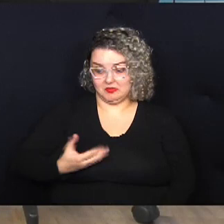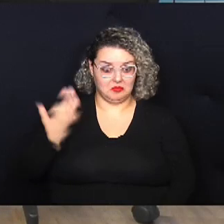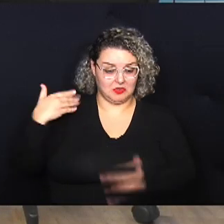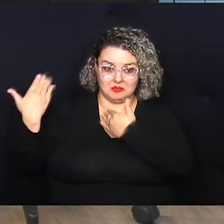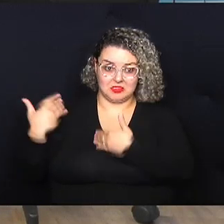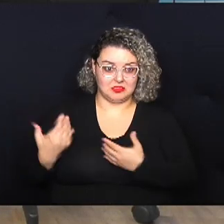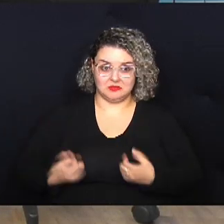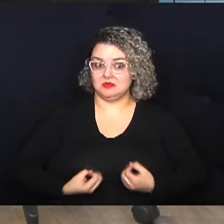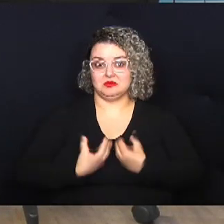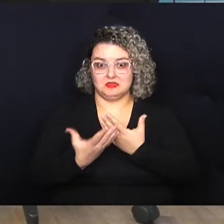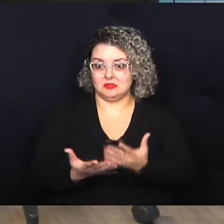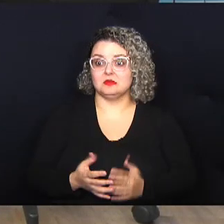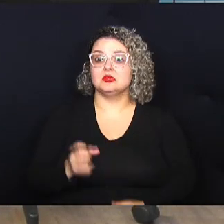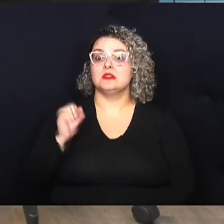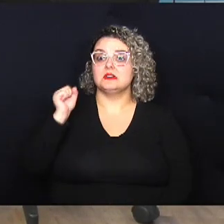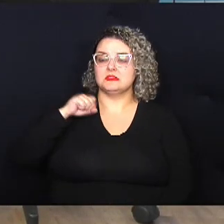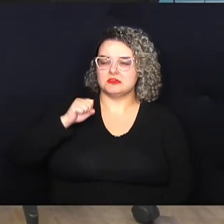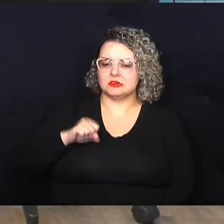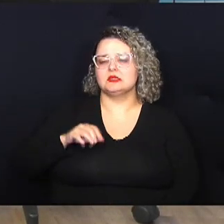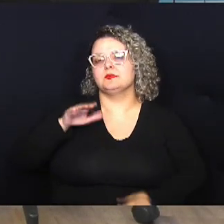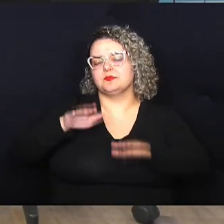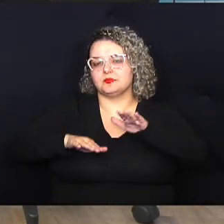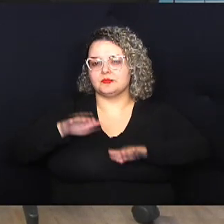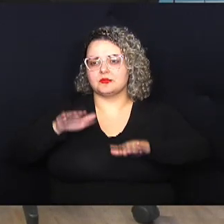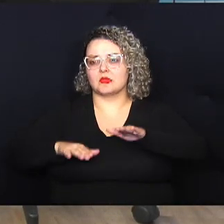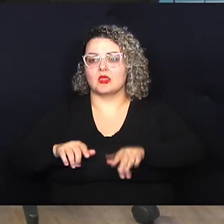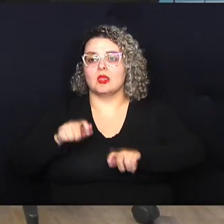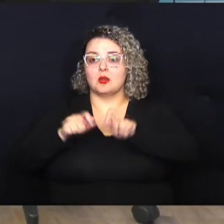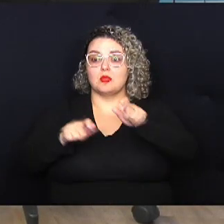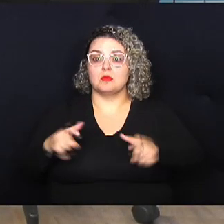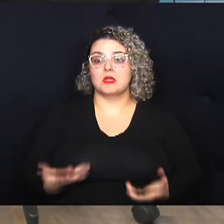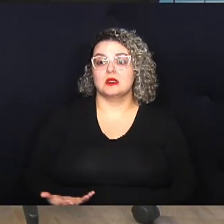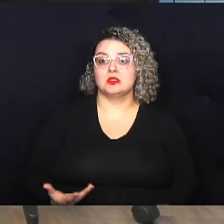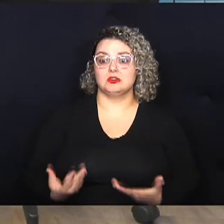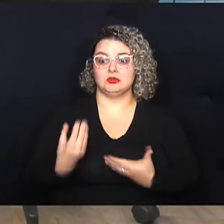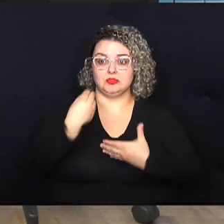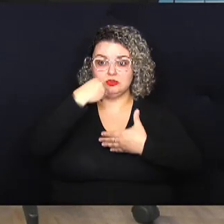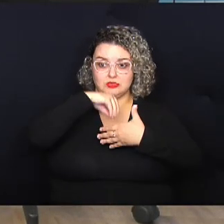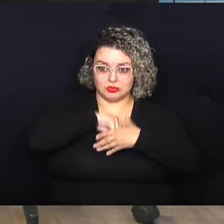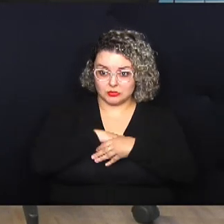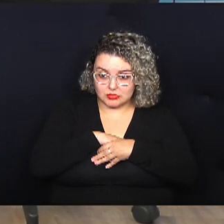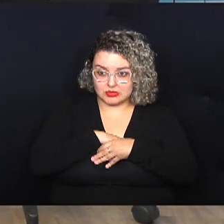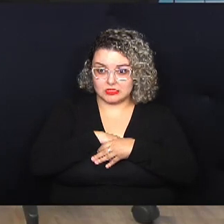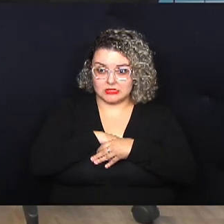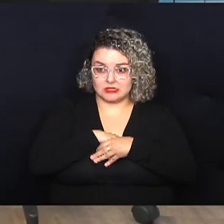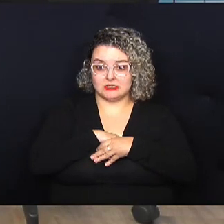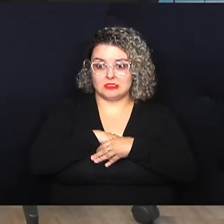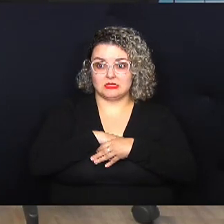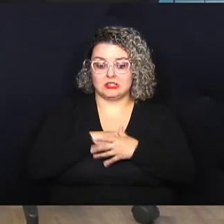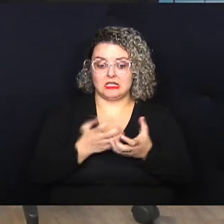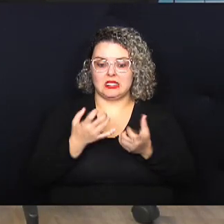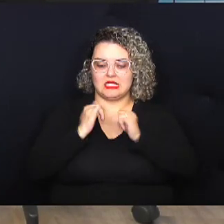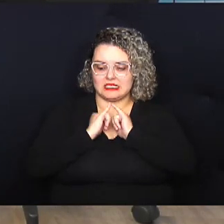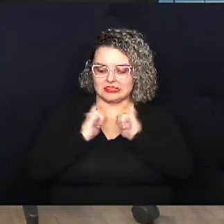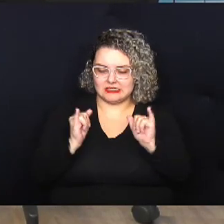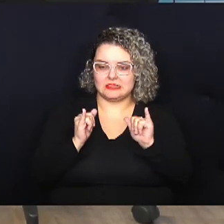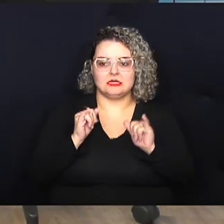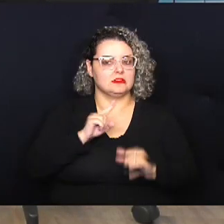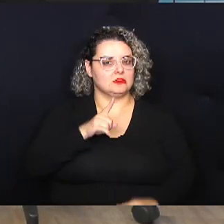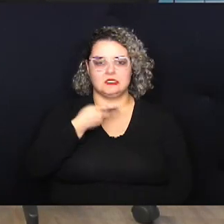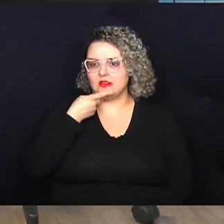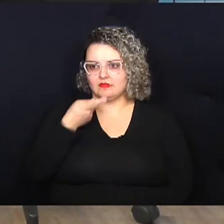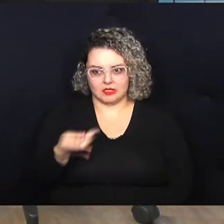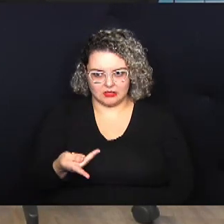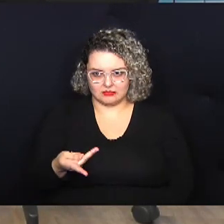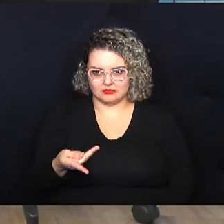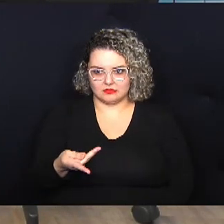não externamos? Sim, olha, muitas vezes aquela pessoa que guarda muito, ela quer falar e ela não fala, ela